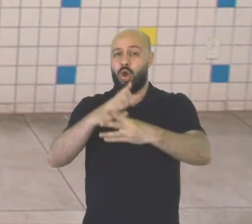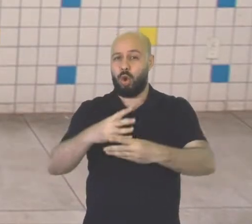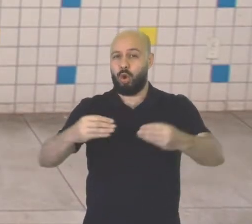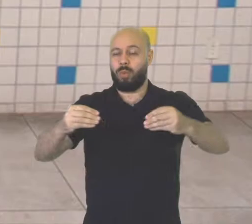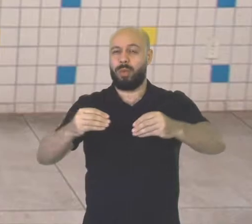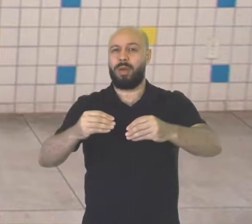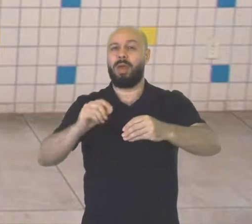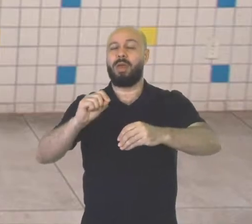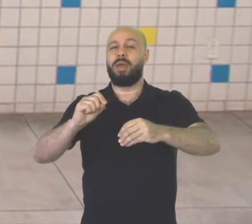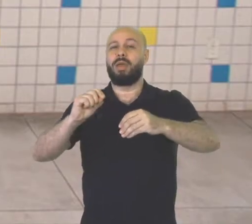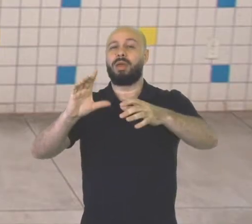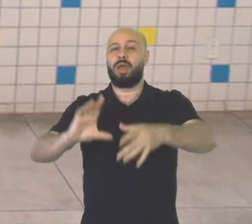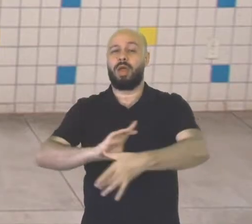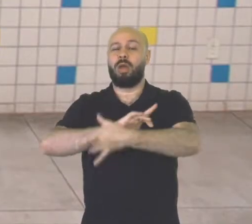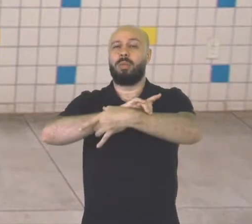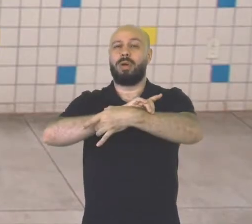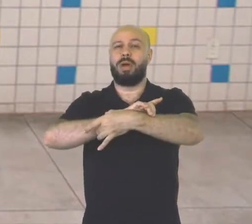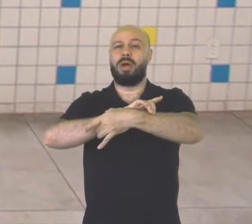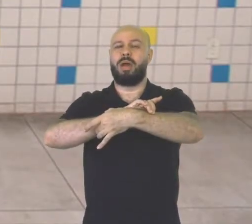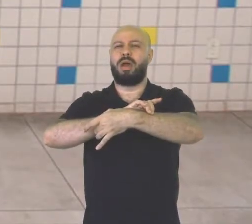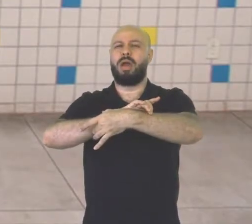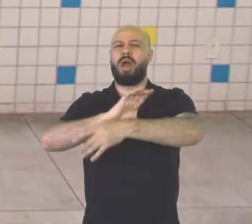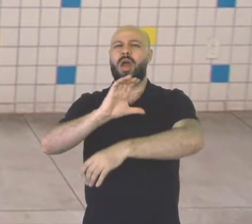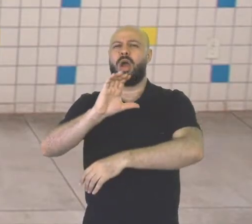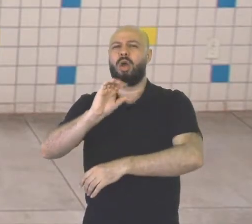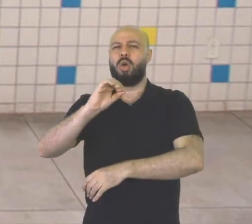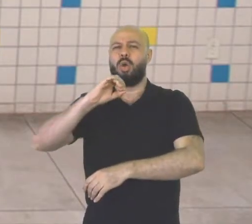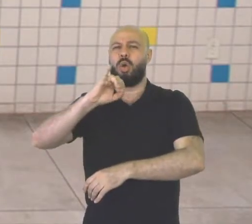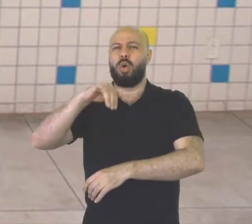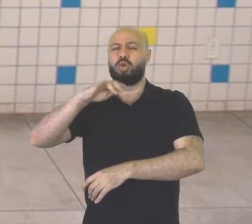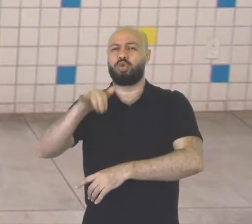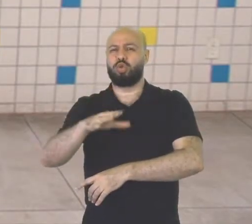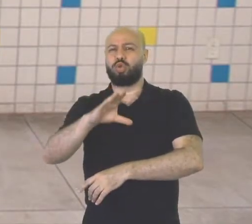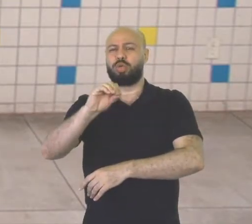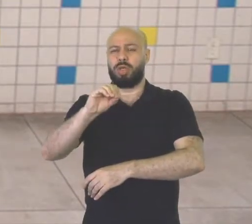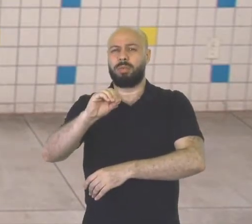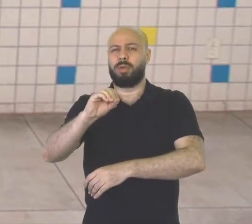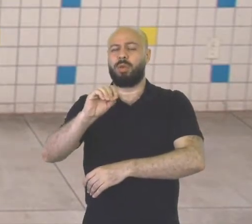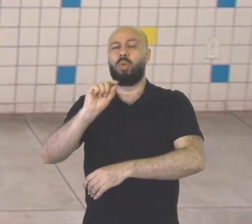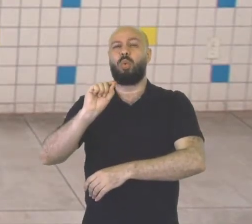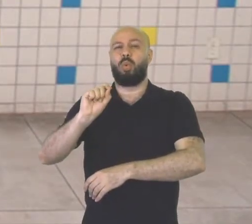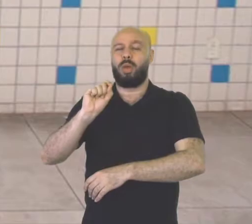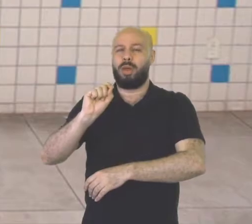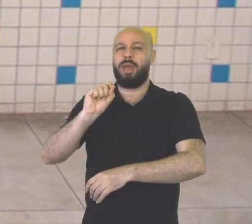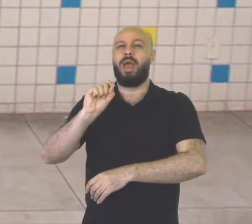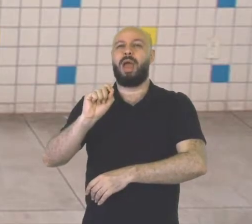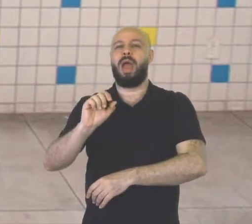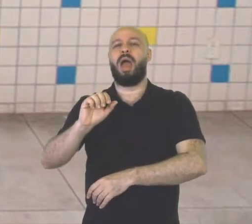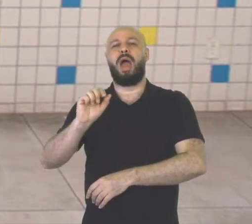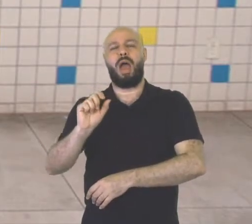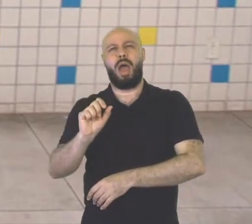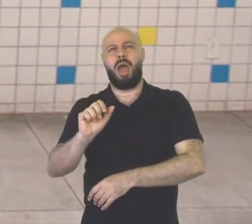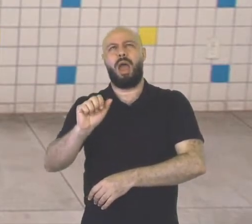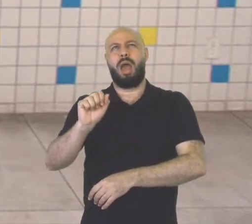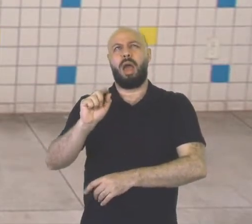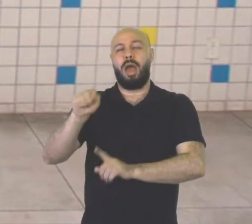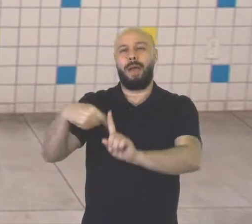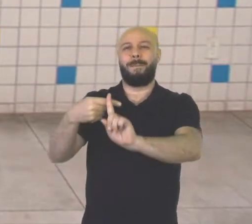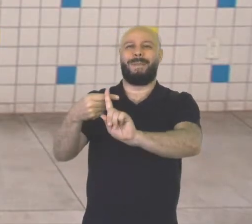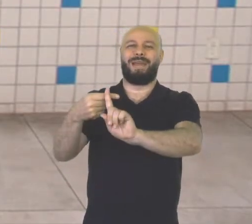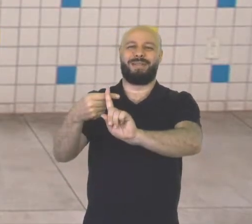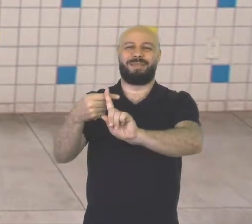o both, né? Both, que significa ambos ou ambas. Agora, pessoal, quando a